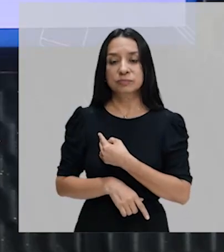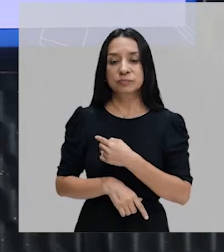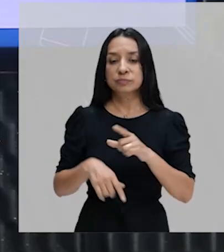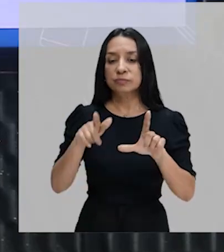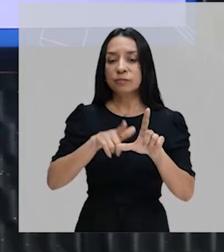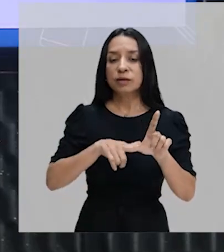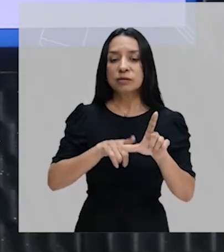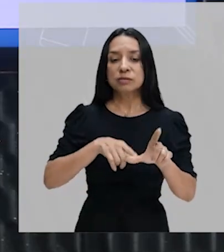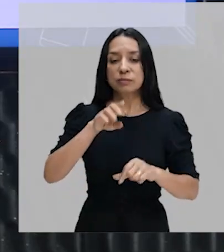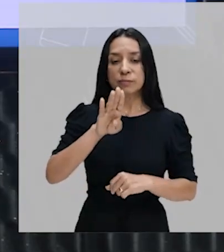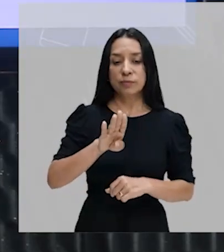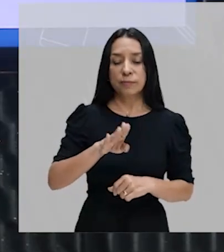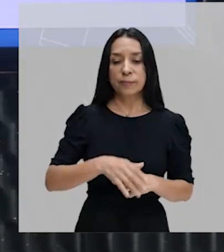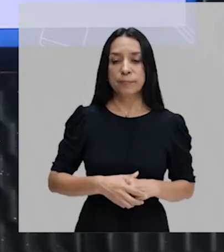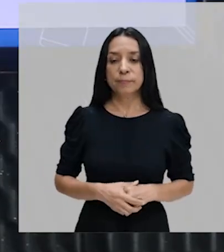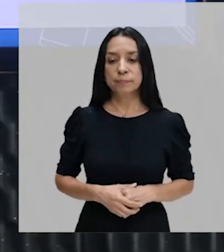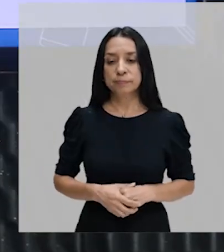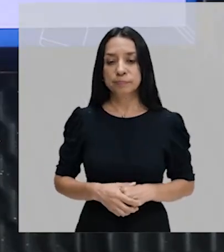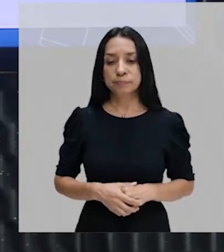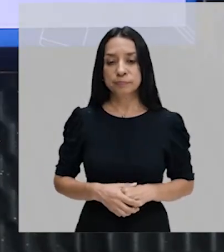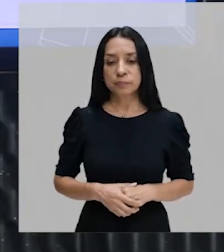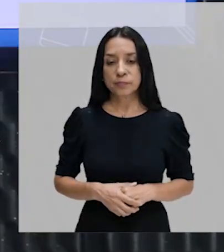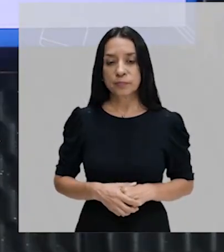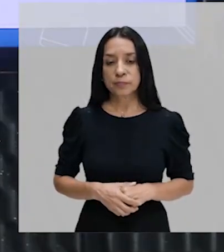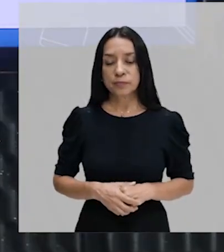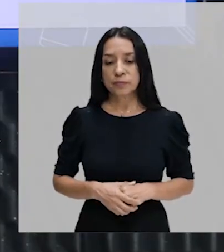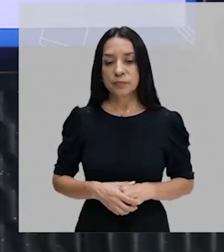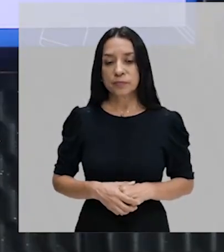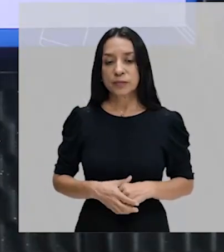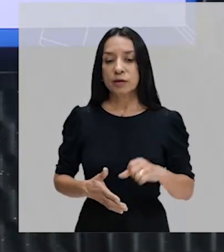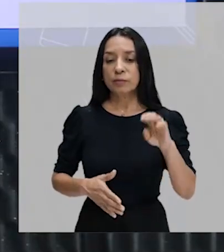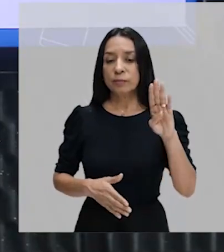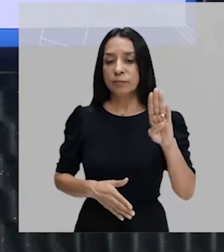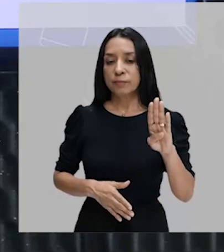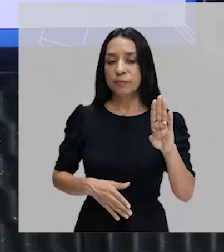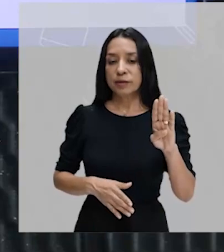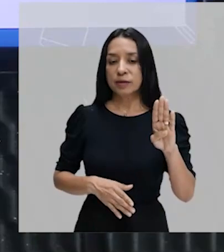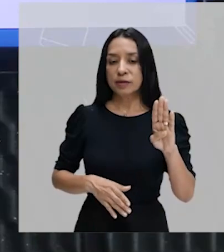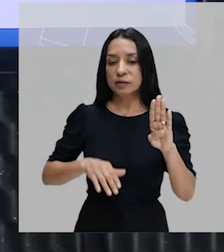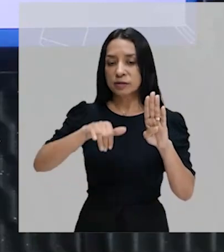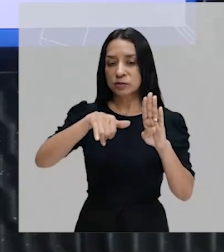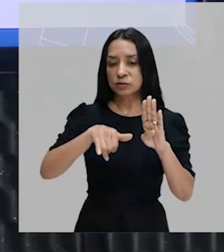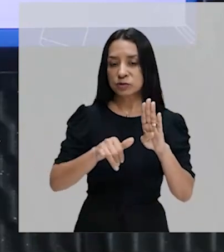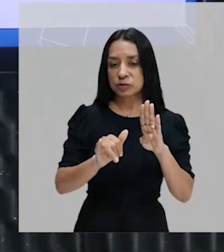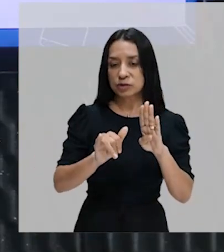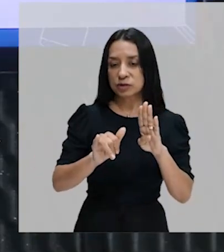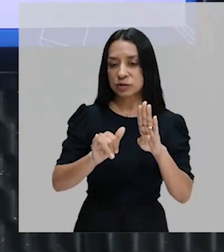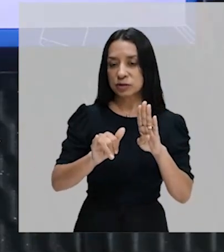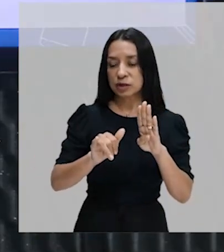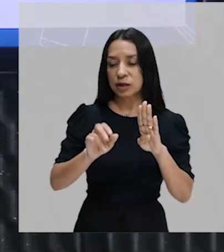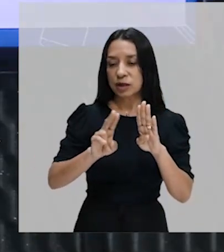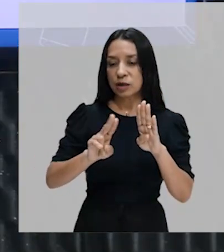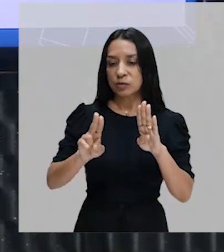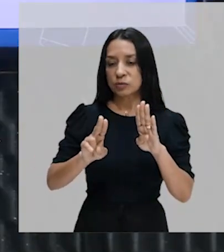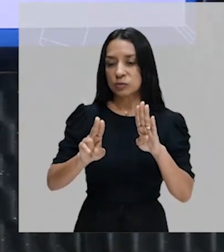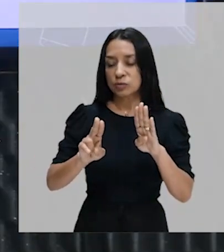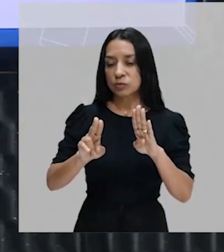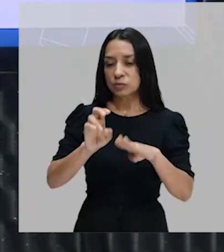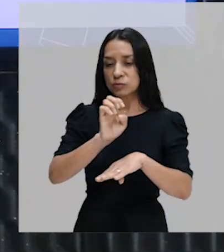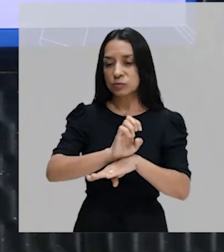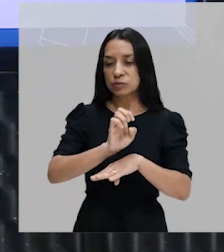B. Na letra B, o conjunto B é formado pelos elementos X, sendo que esse X é nome de um